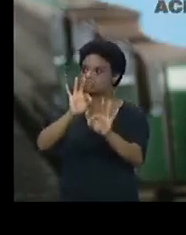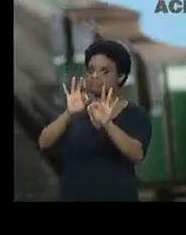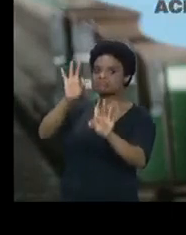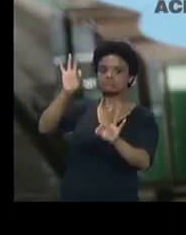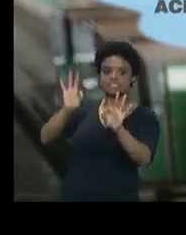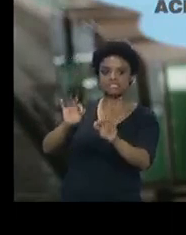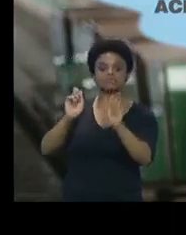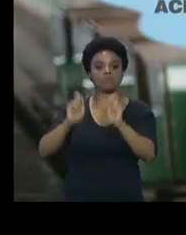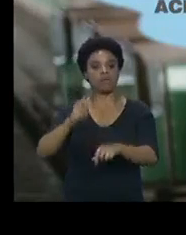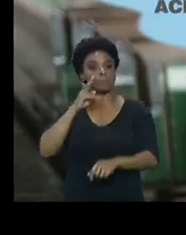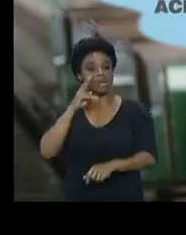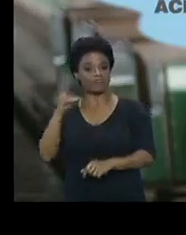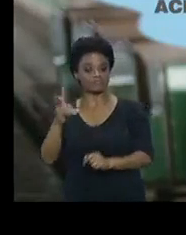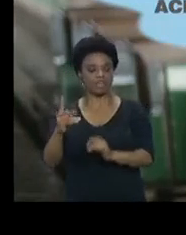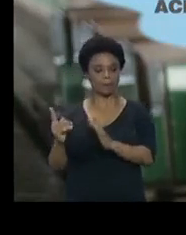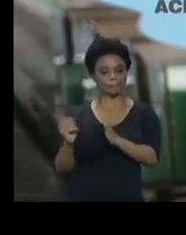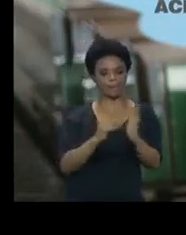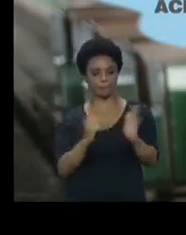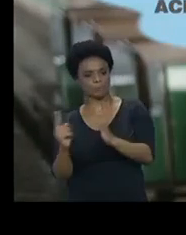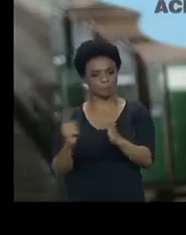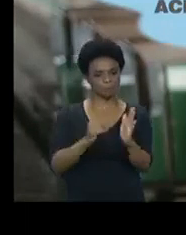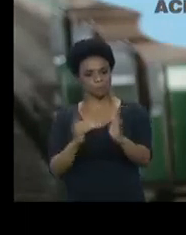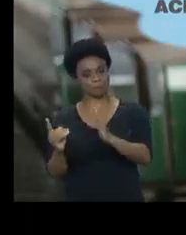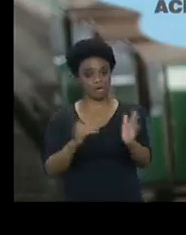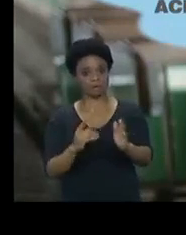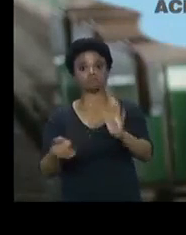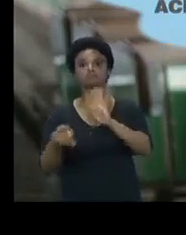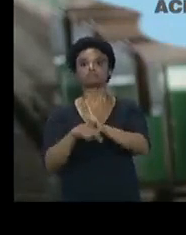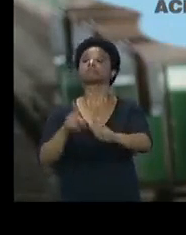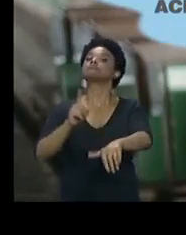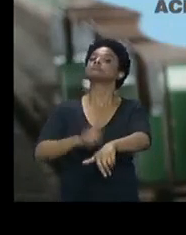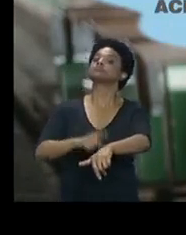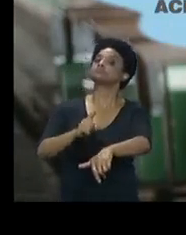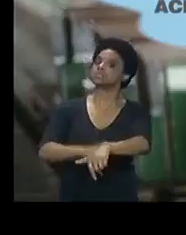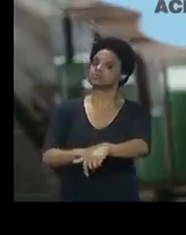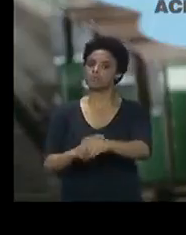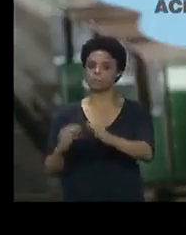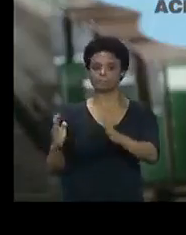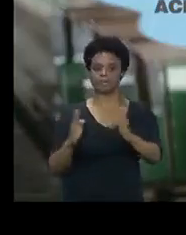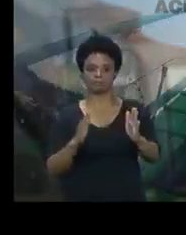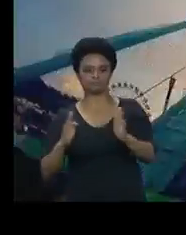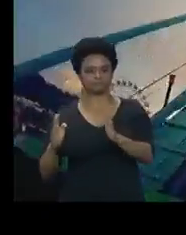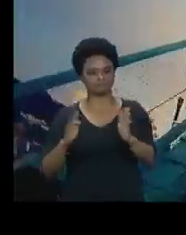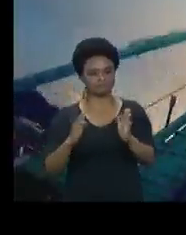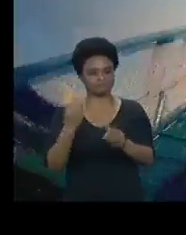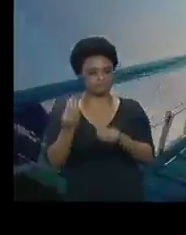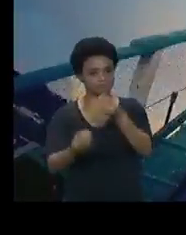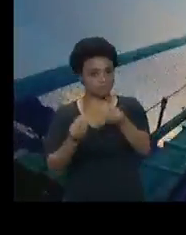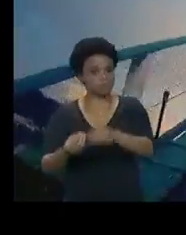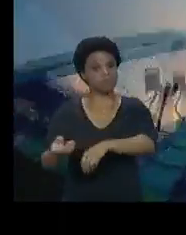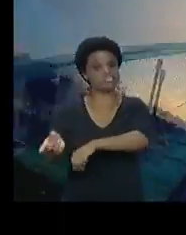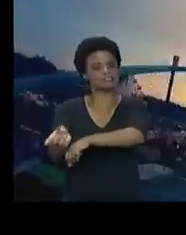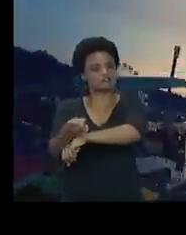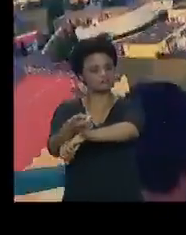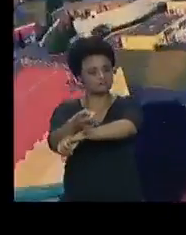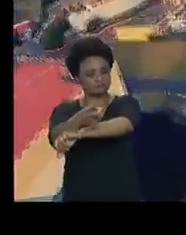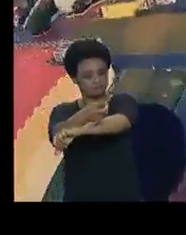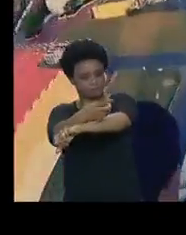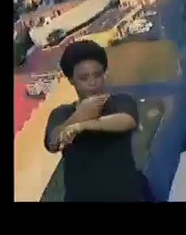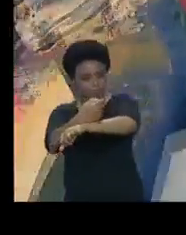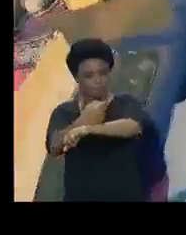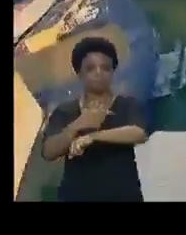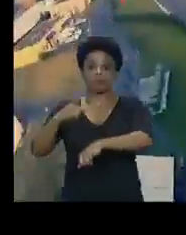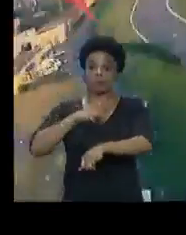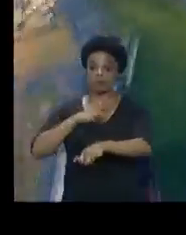o deslocamento lateral do corpo em função do tempo, que isso nos dá aceleração. Então, essa aceleração ela tem um